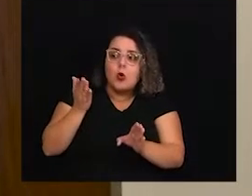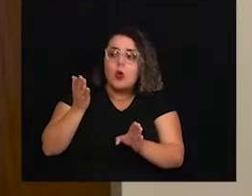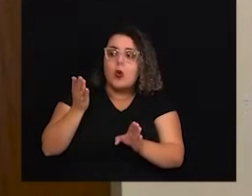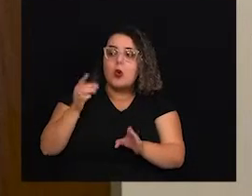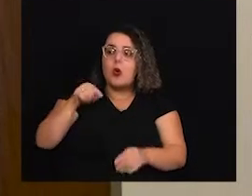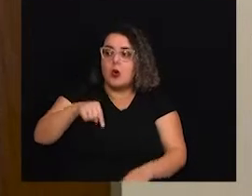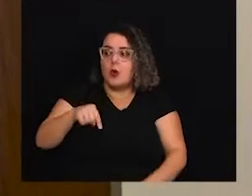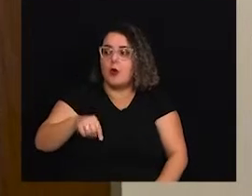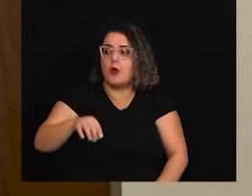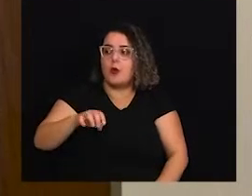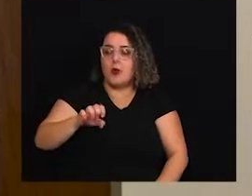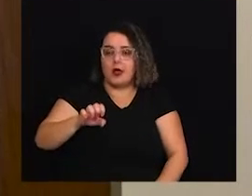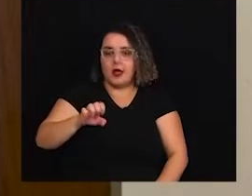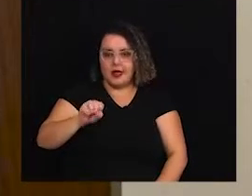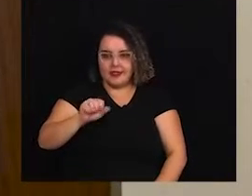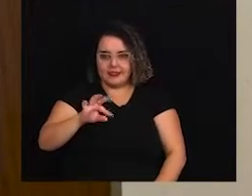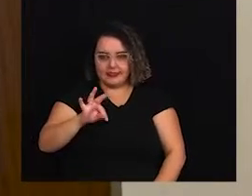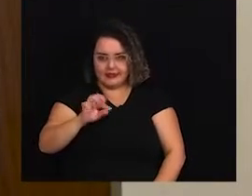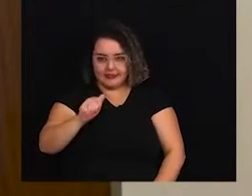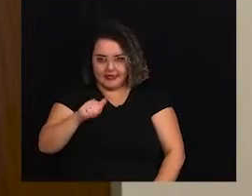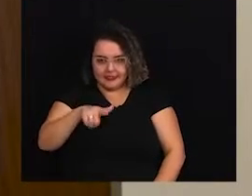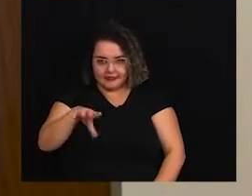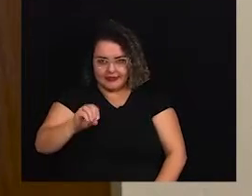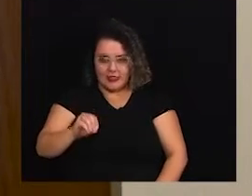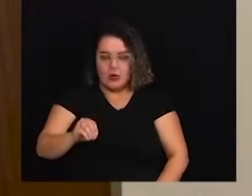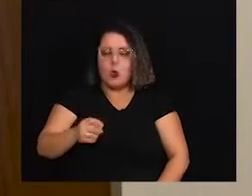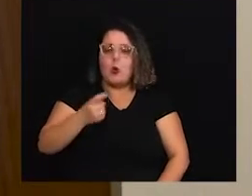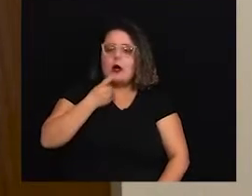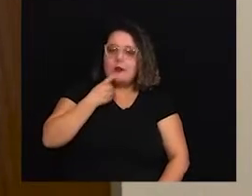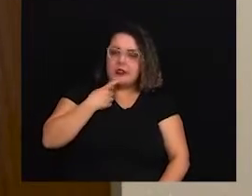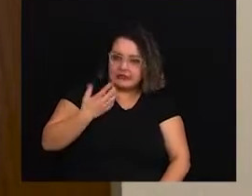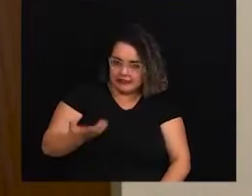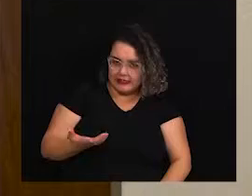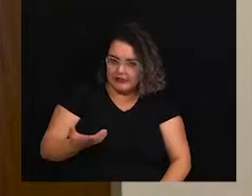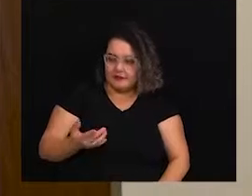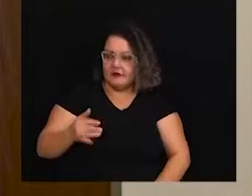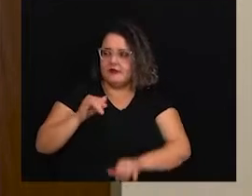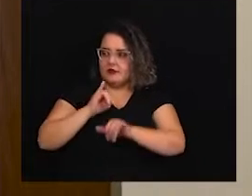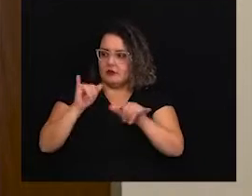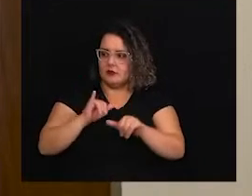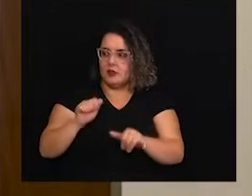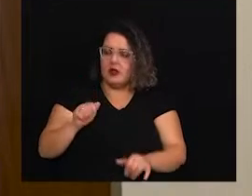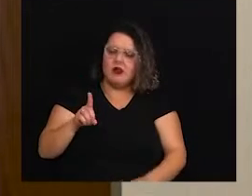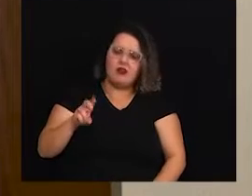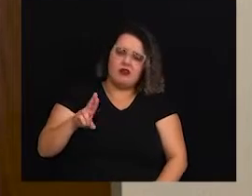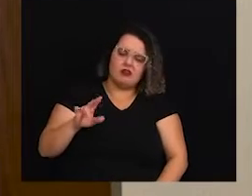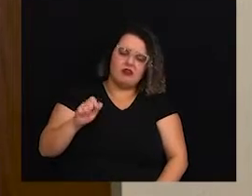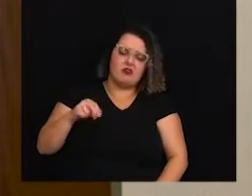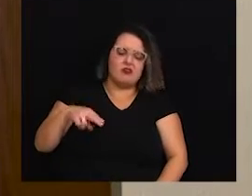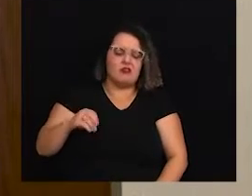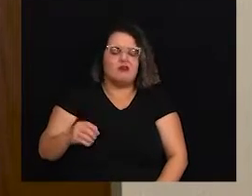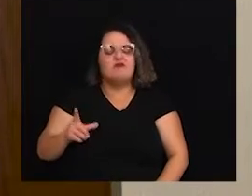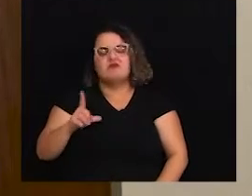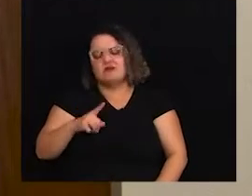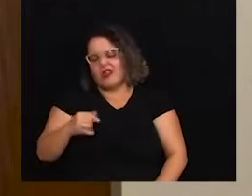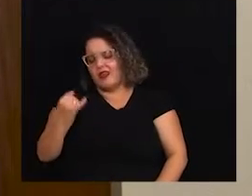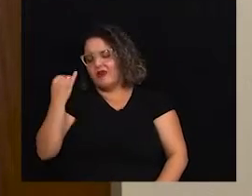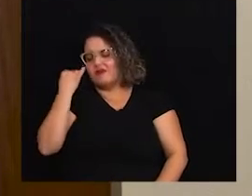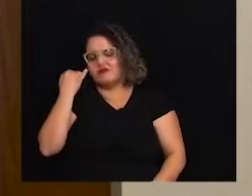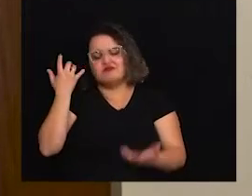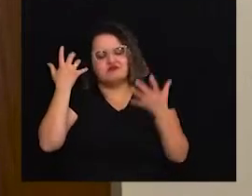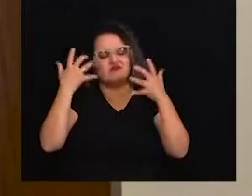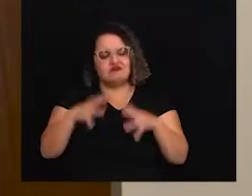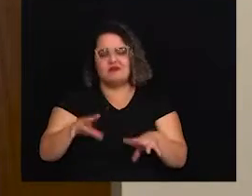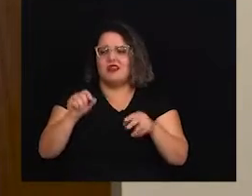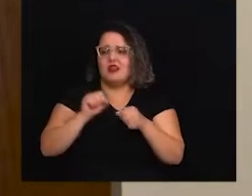encontrar... né? Aqui é a Estação Campineira, né? Vai passar o recado, porque olha, Adriano, tem gente que tem preguiça, que não